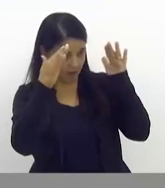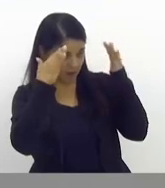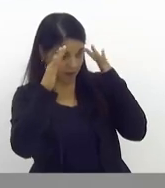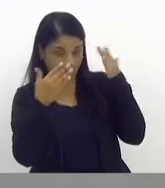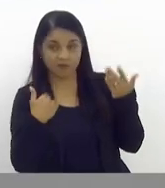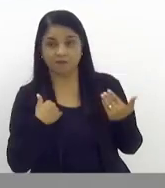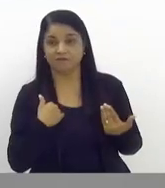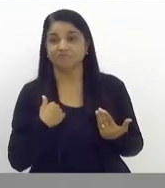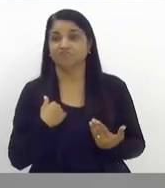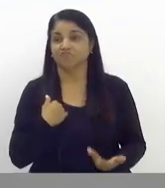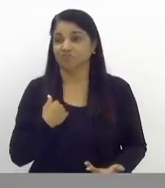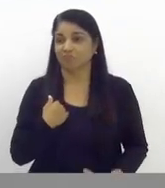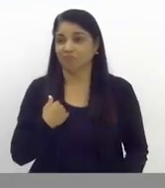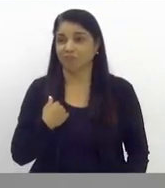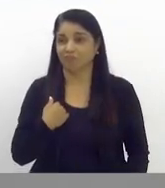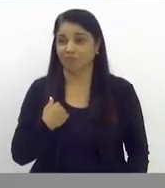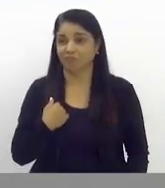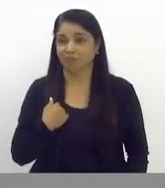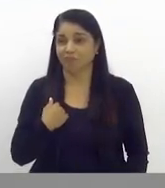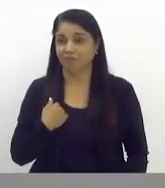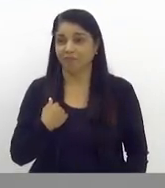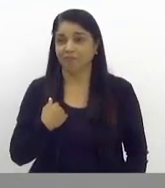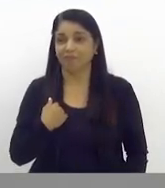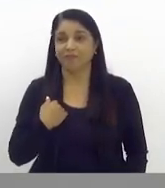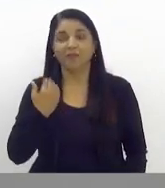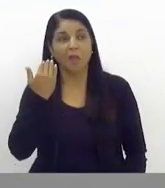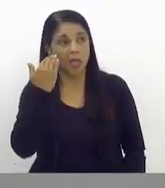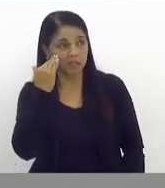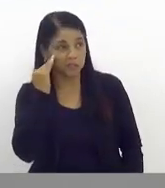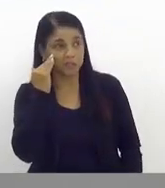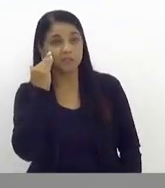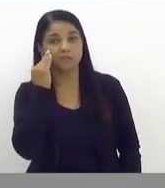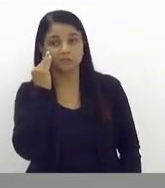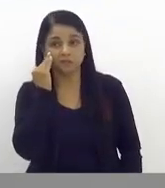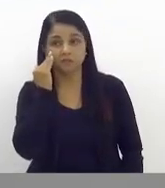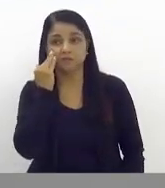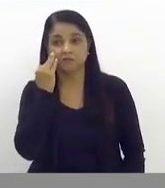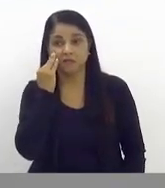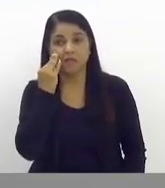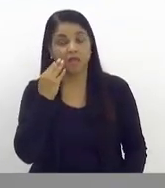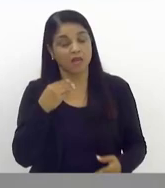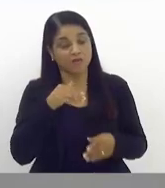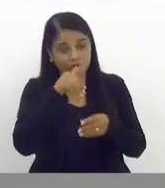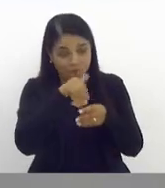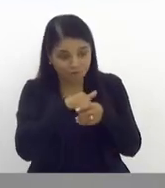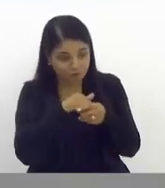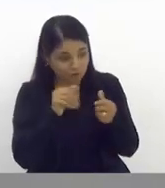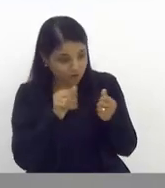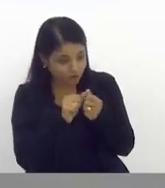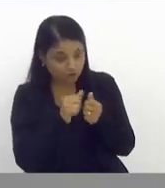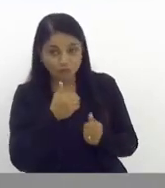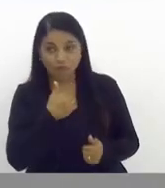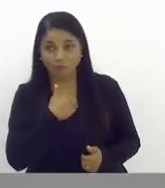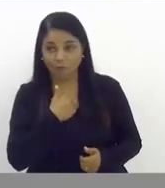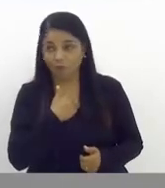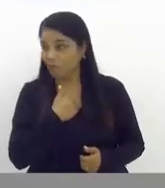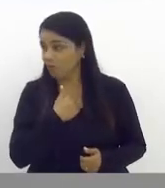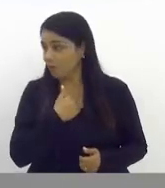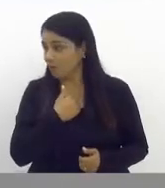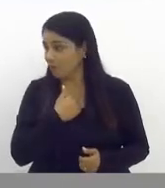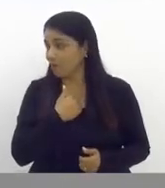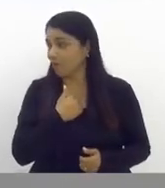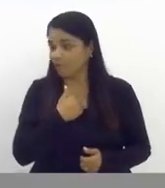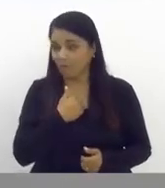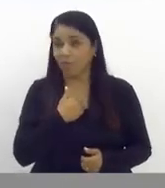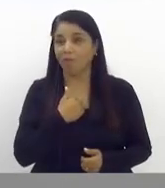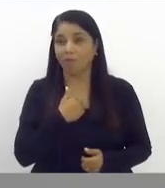Sempre vota contra a vossa excelência. Entendi. Né? Pensei que fosse ver o Flávio Serafini derrotando o Flávio Bolsonaro. Não, ele votando comigo. Assim, que isso, eu tá direcionando isso, isso